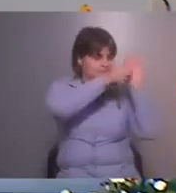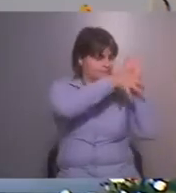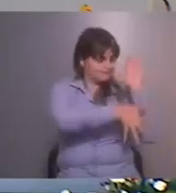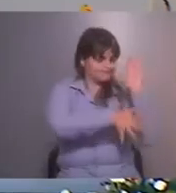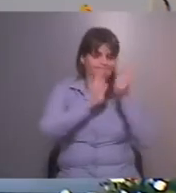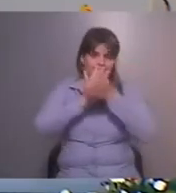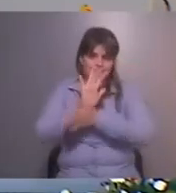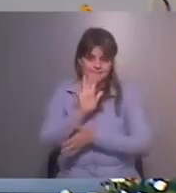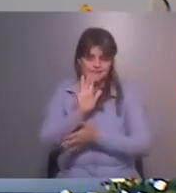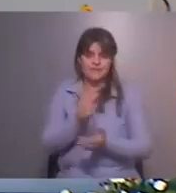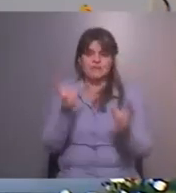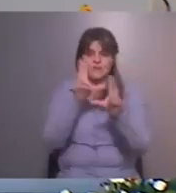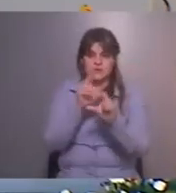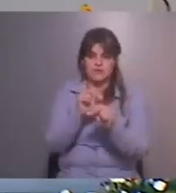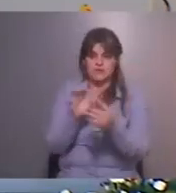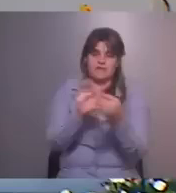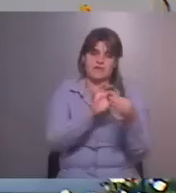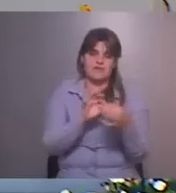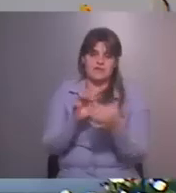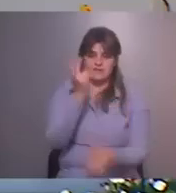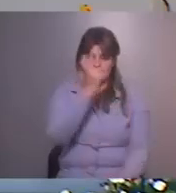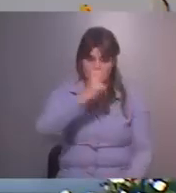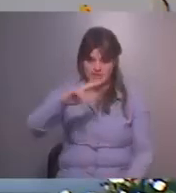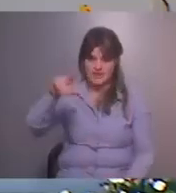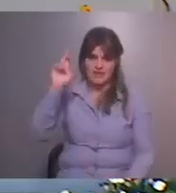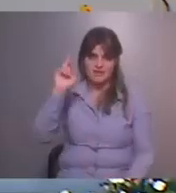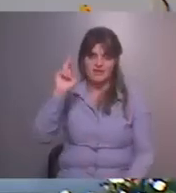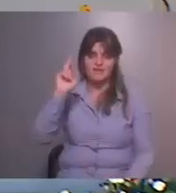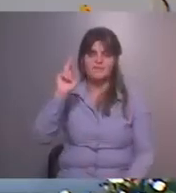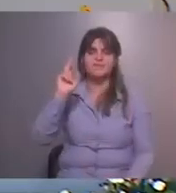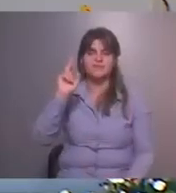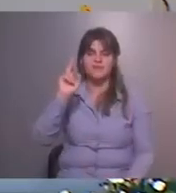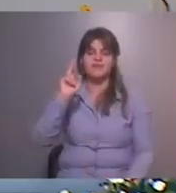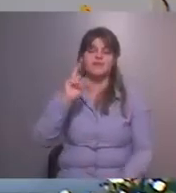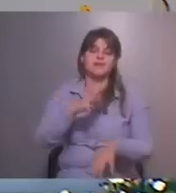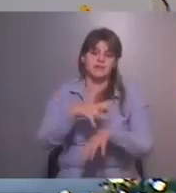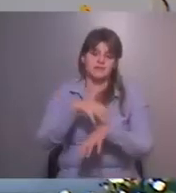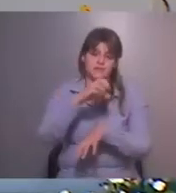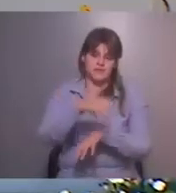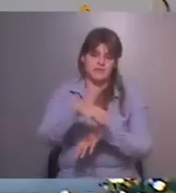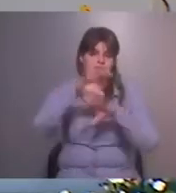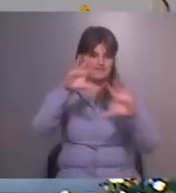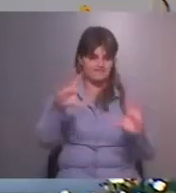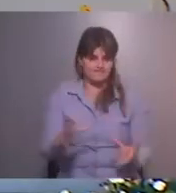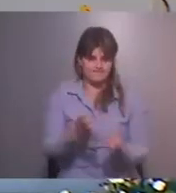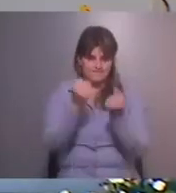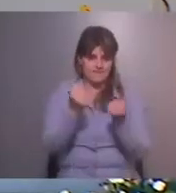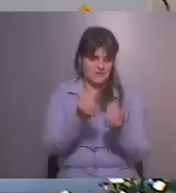da nova e eterna aliança, que será derramado por vós e